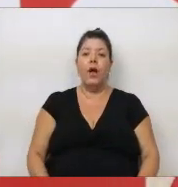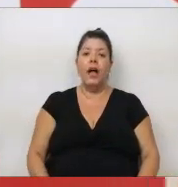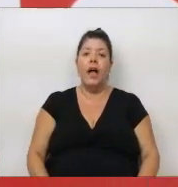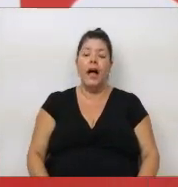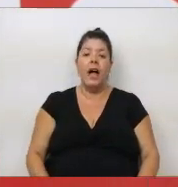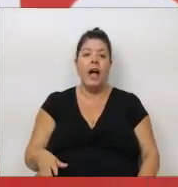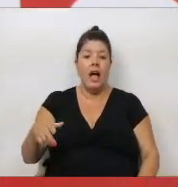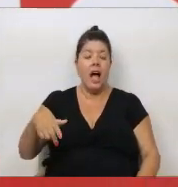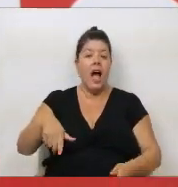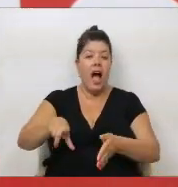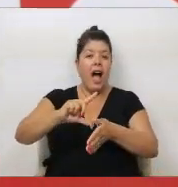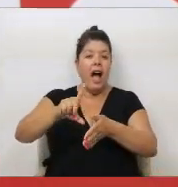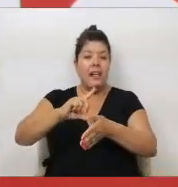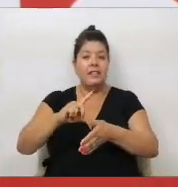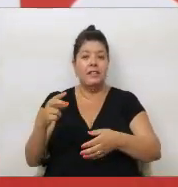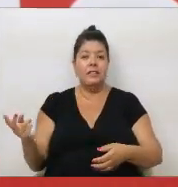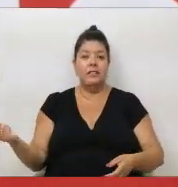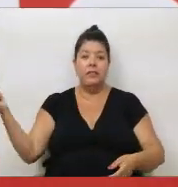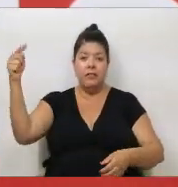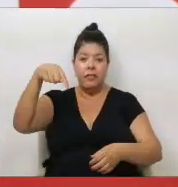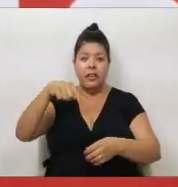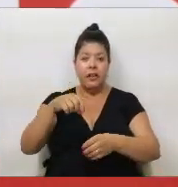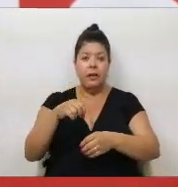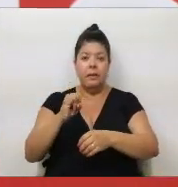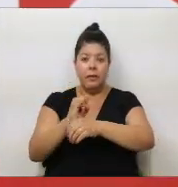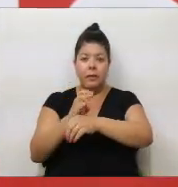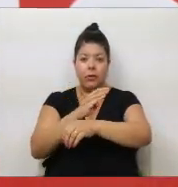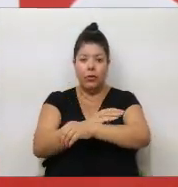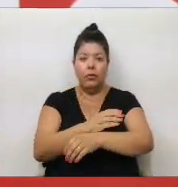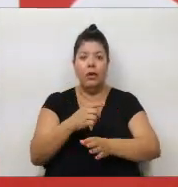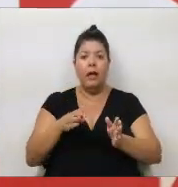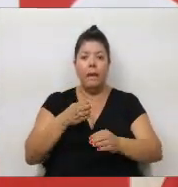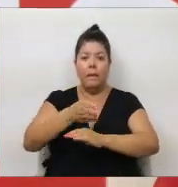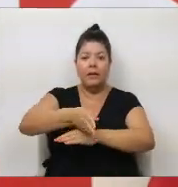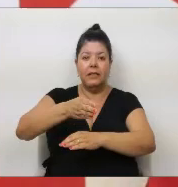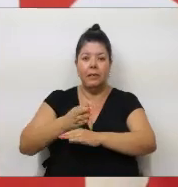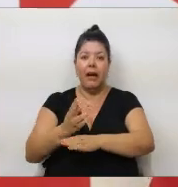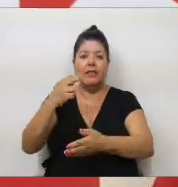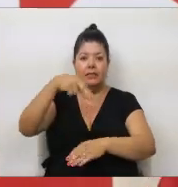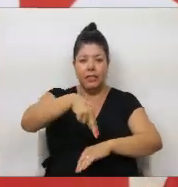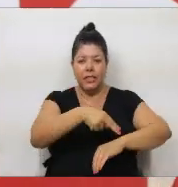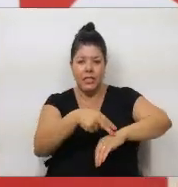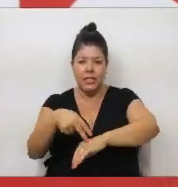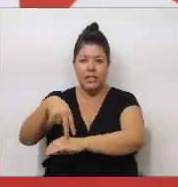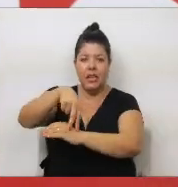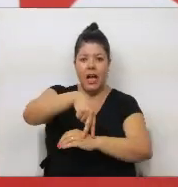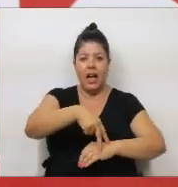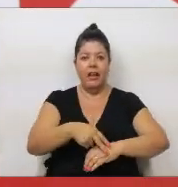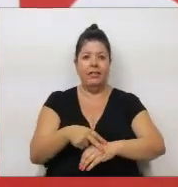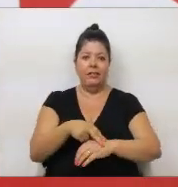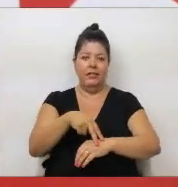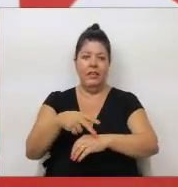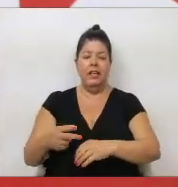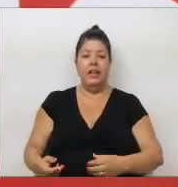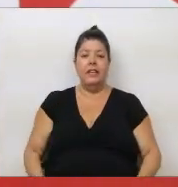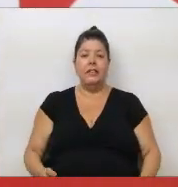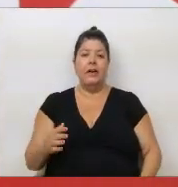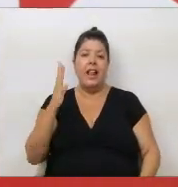Imbituba e participava de campeonatos de surf. E era muito bonito, assim, era lindo, era uma coisa muito